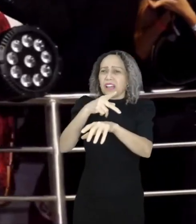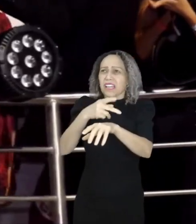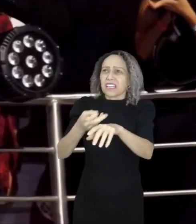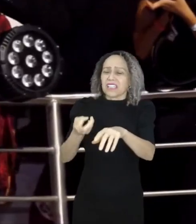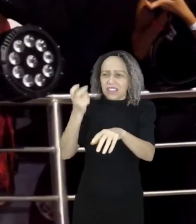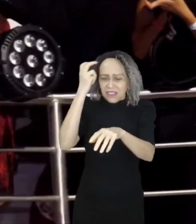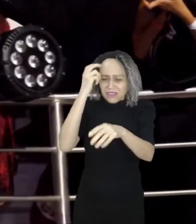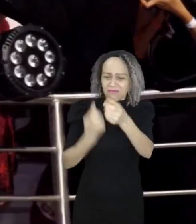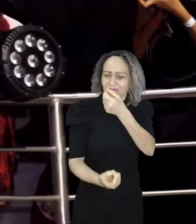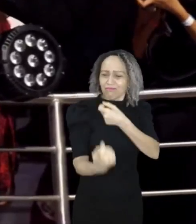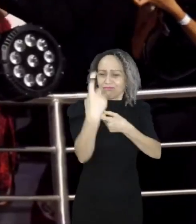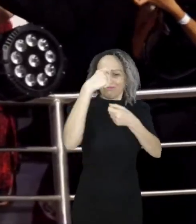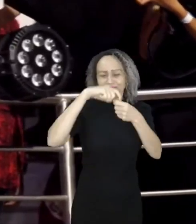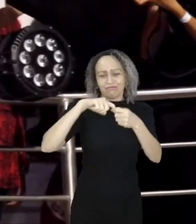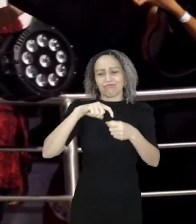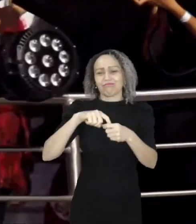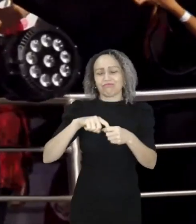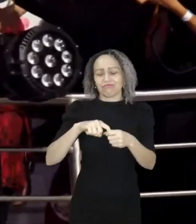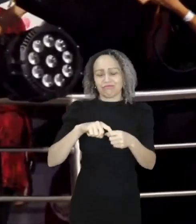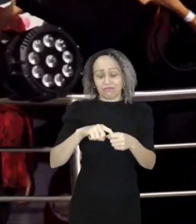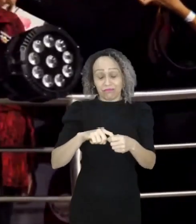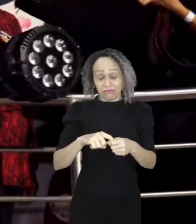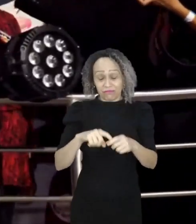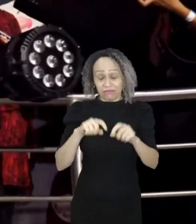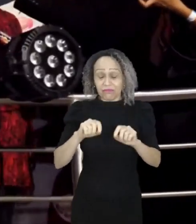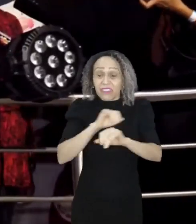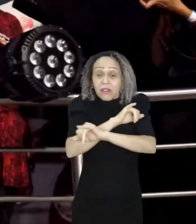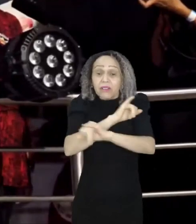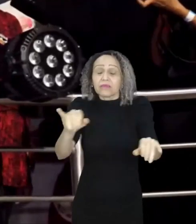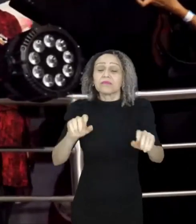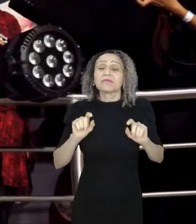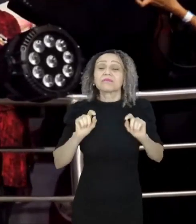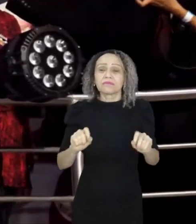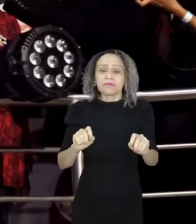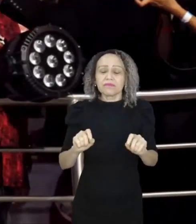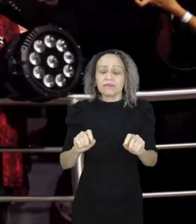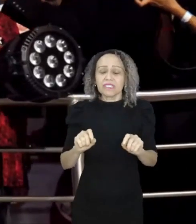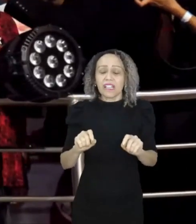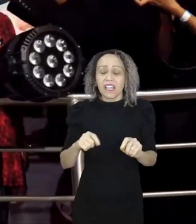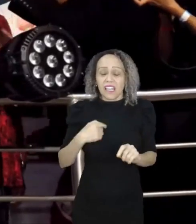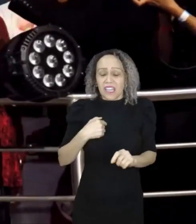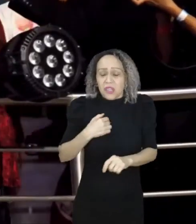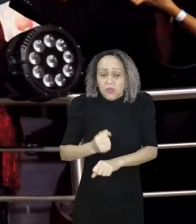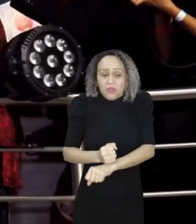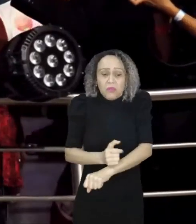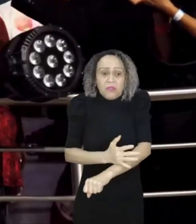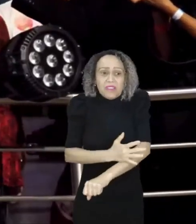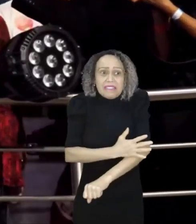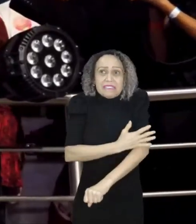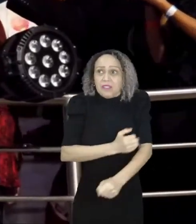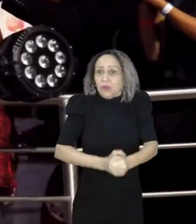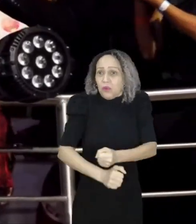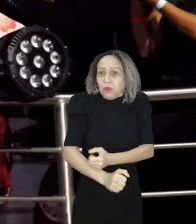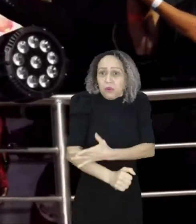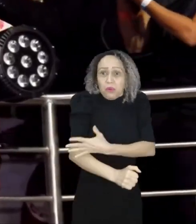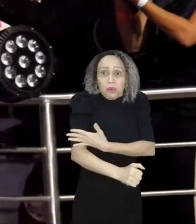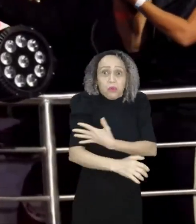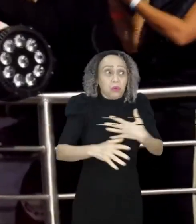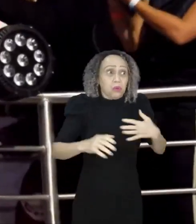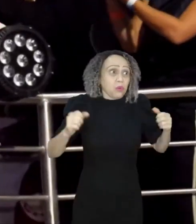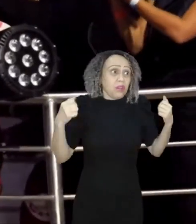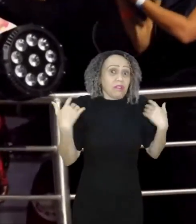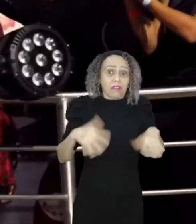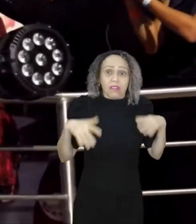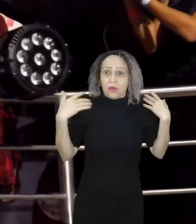cultura. Eu quero dizer para vocês que eu estou muito emocionado, porque foi a guerra mais difícil